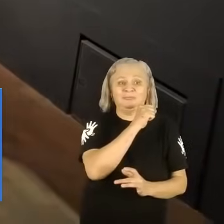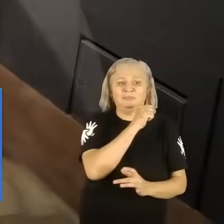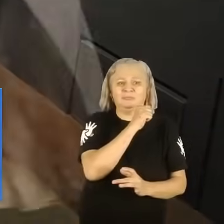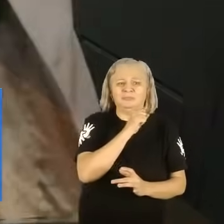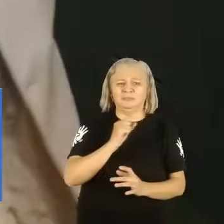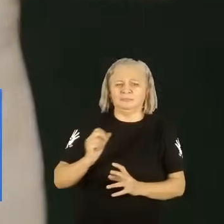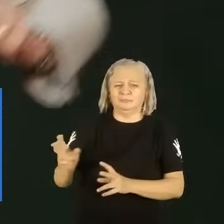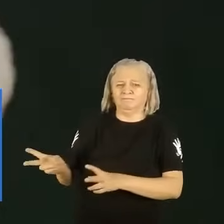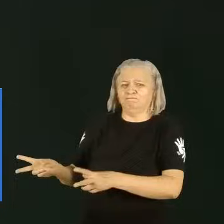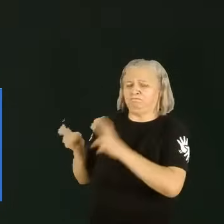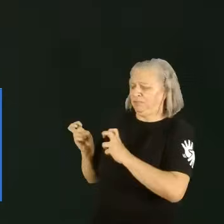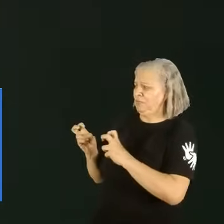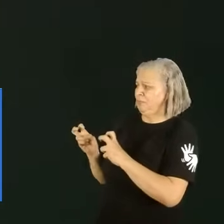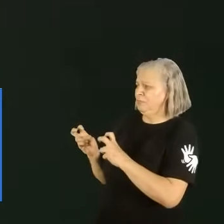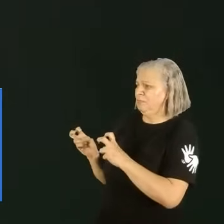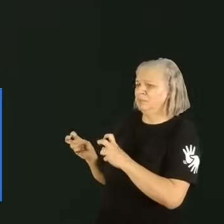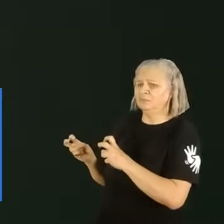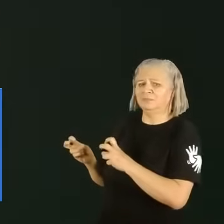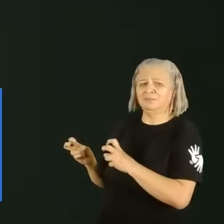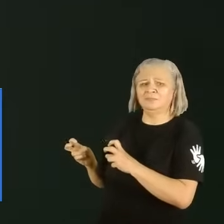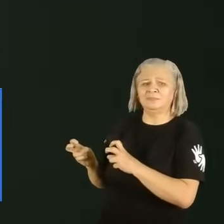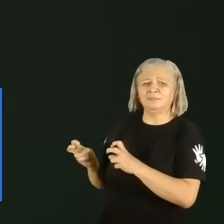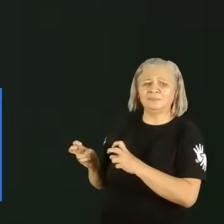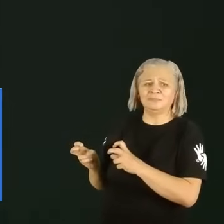Imediatamente depois de 12 anos.